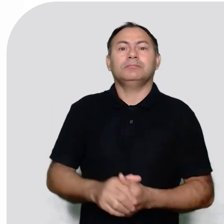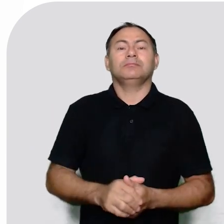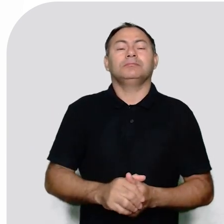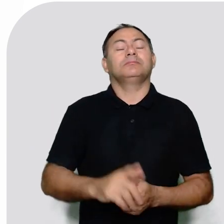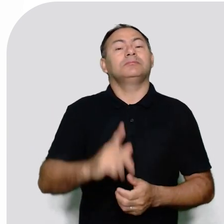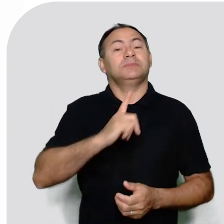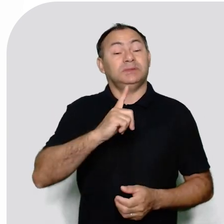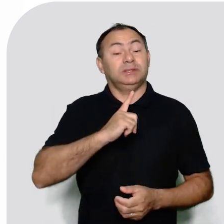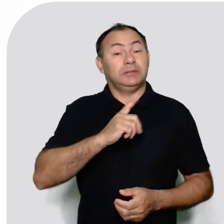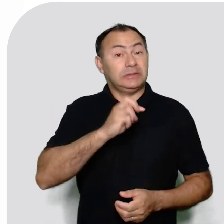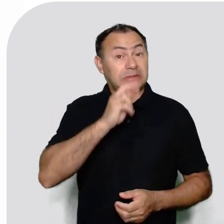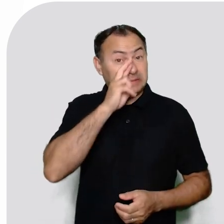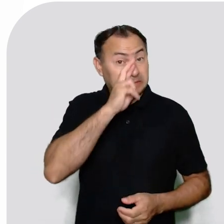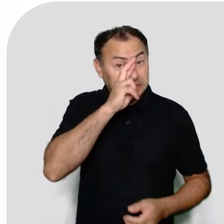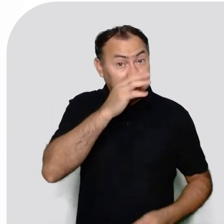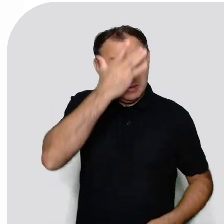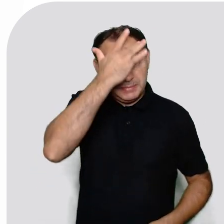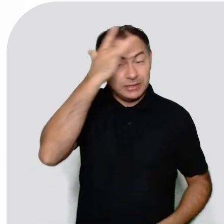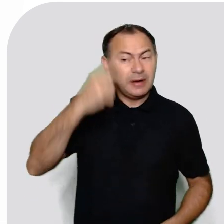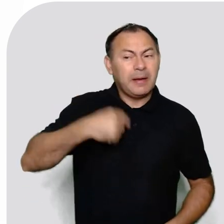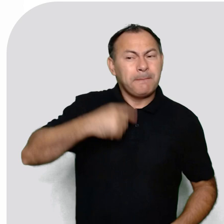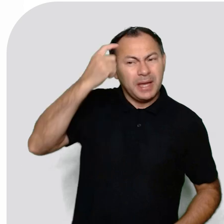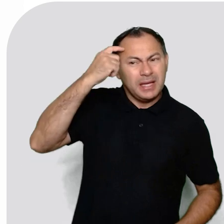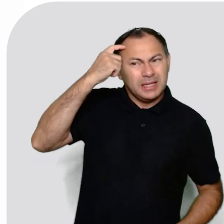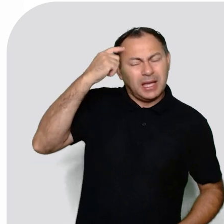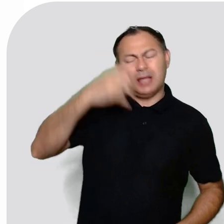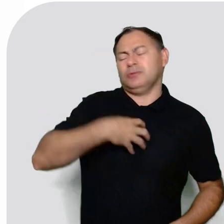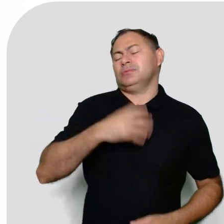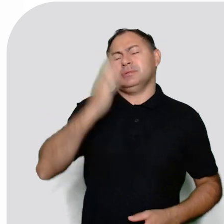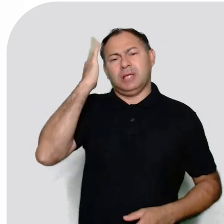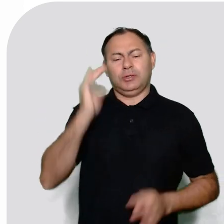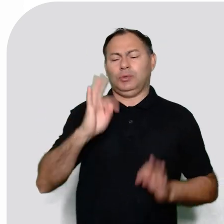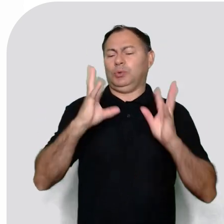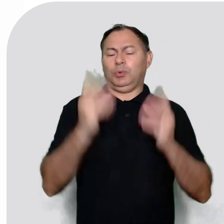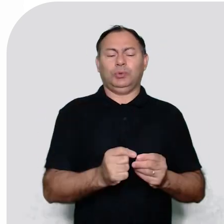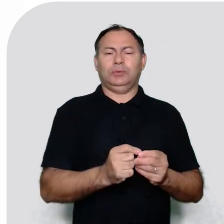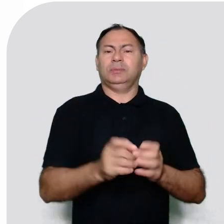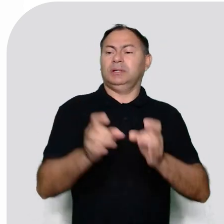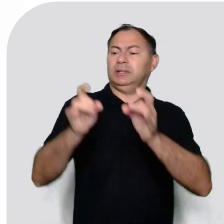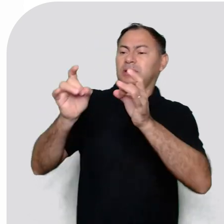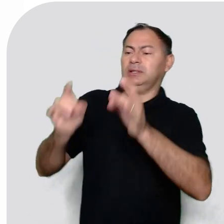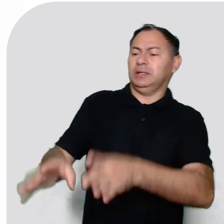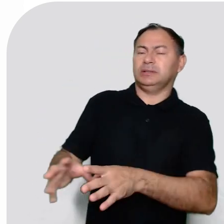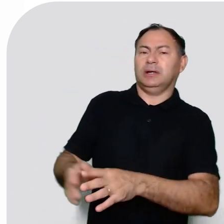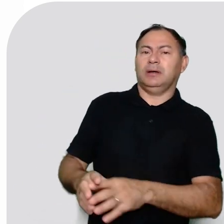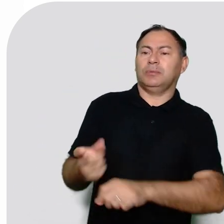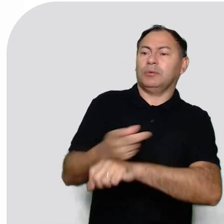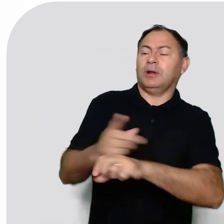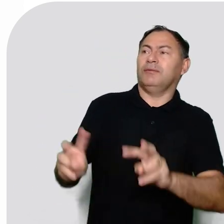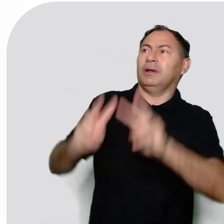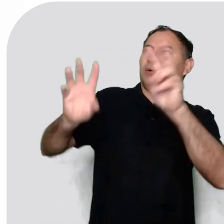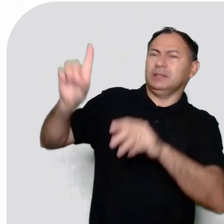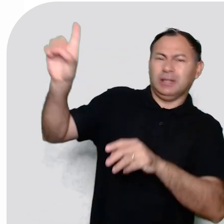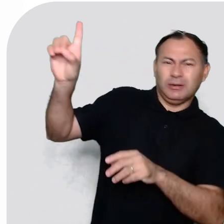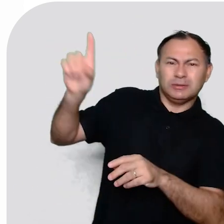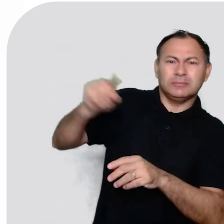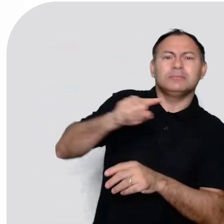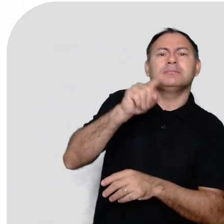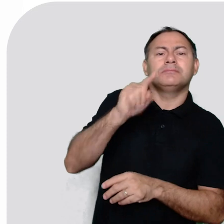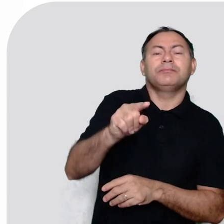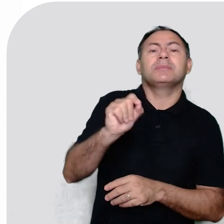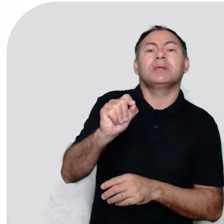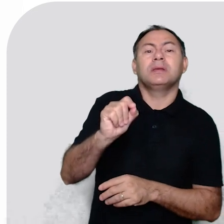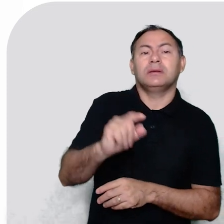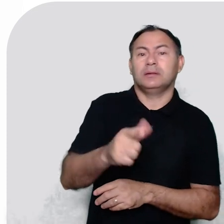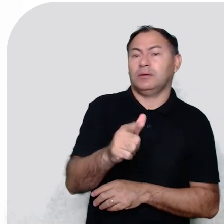Haveria o risco de o ser humano pensar ser autossuficiente e deixar de buscar valores superiores? Para